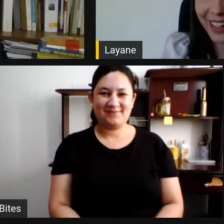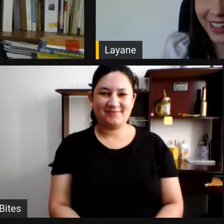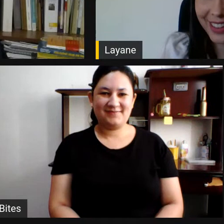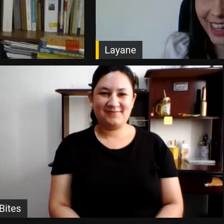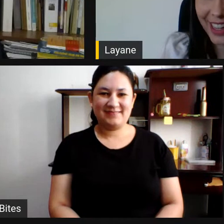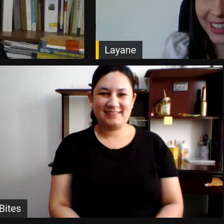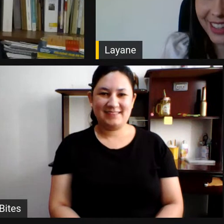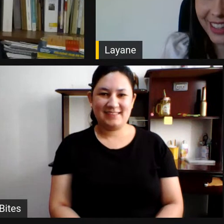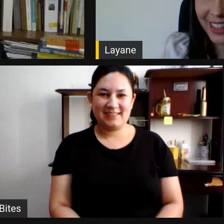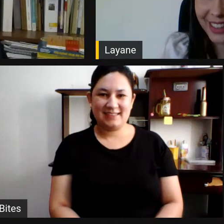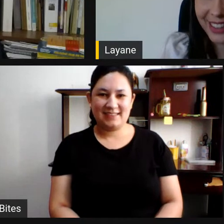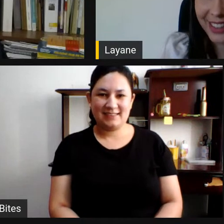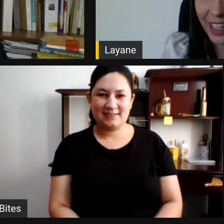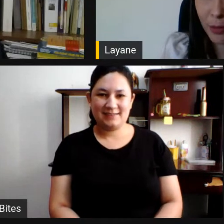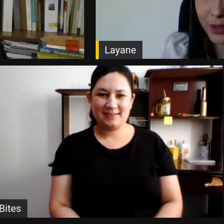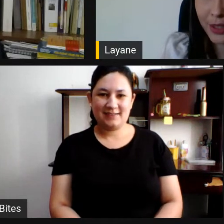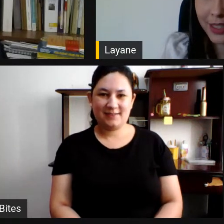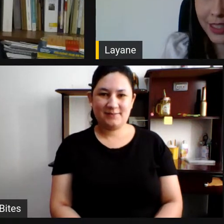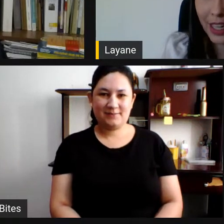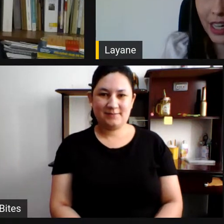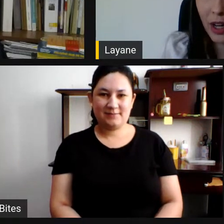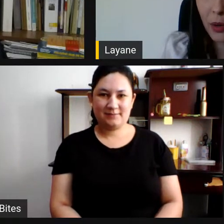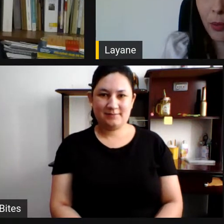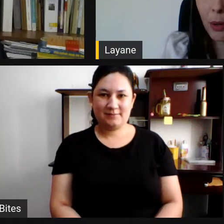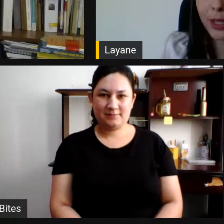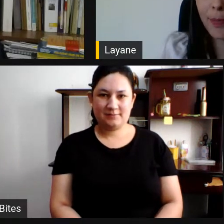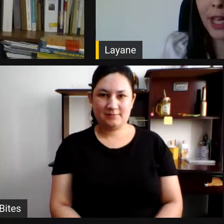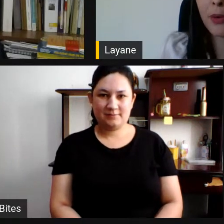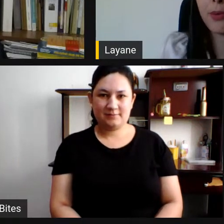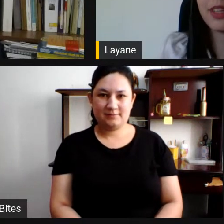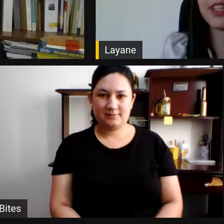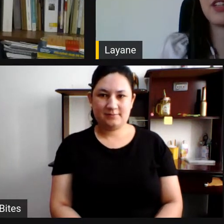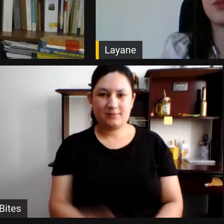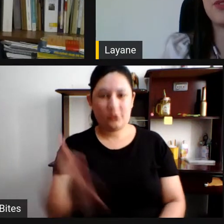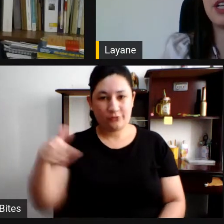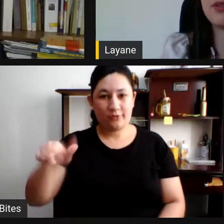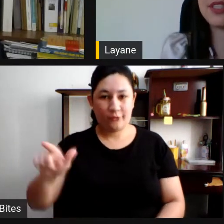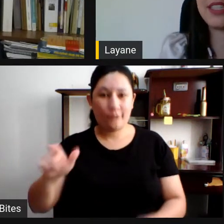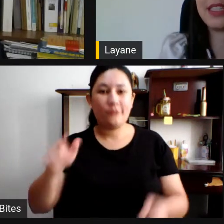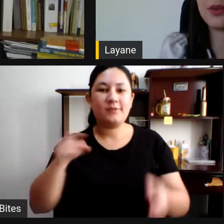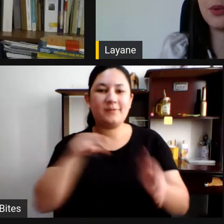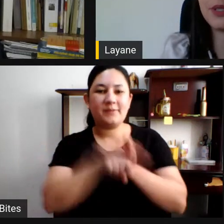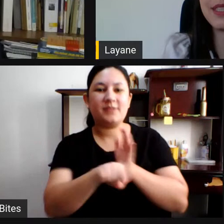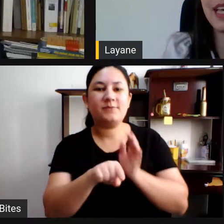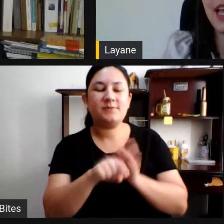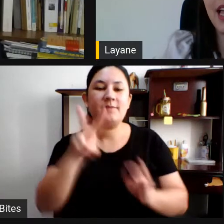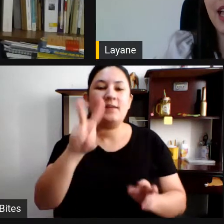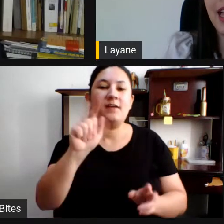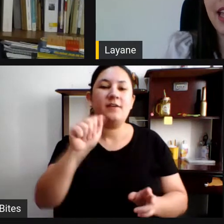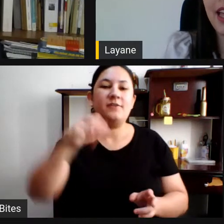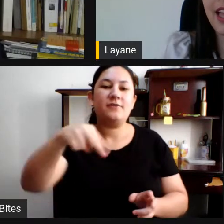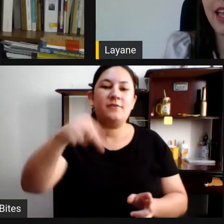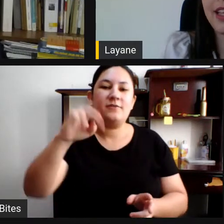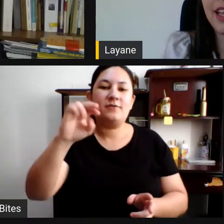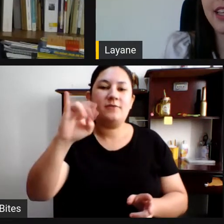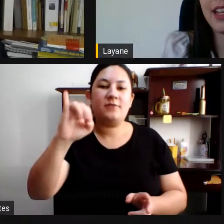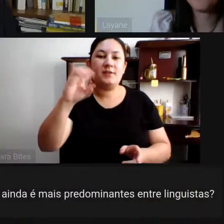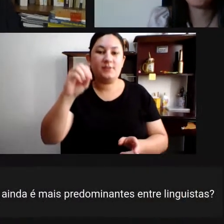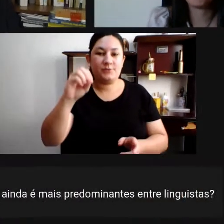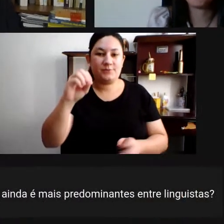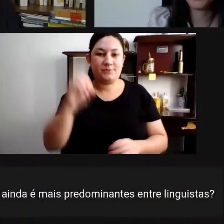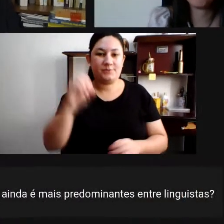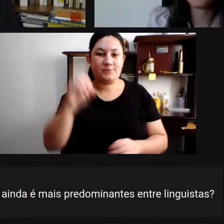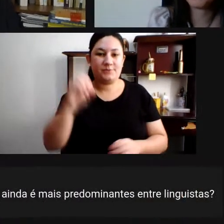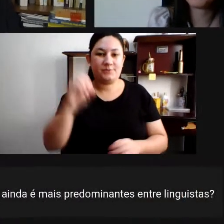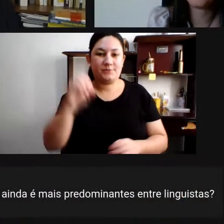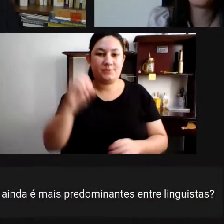além dessa né temos uma outra pergunta que é do Vânio Santos e aí